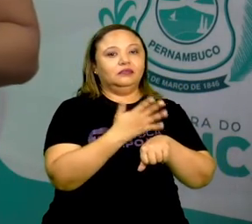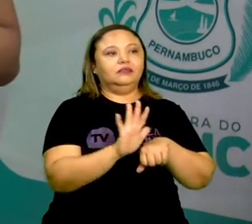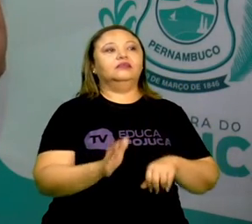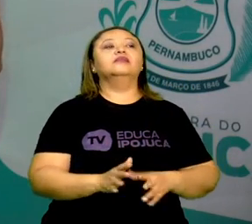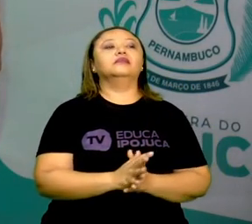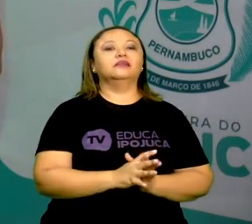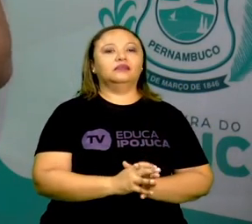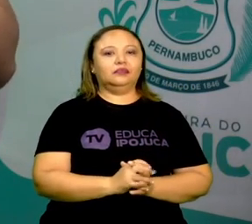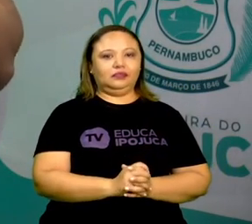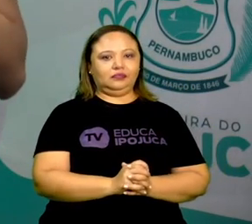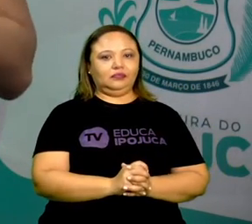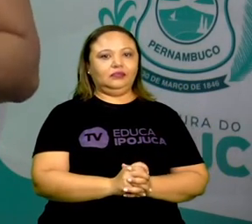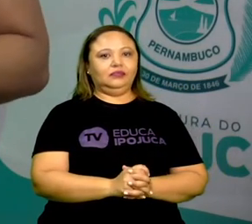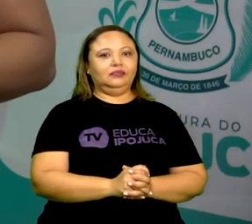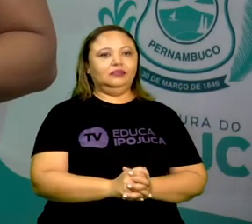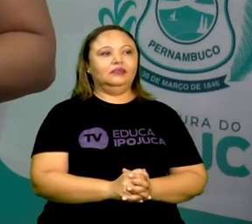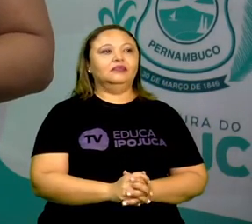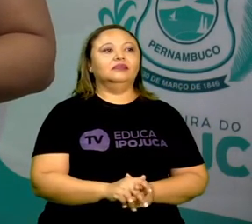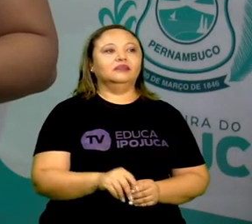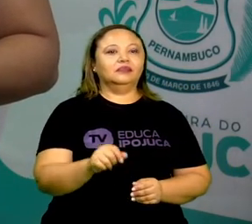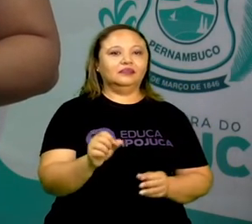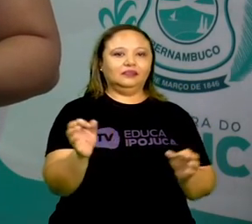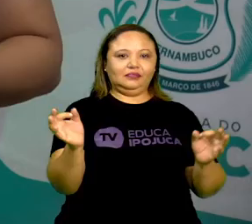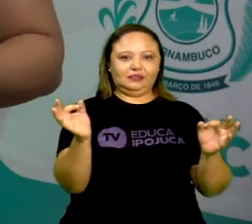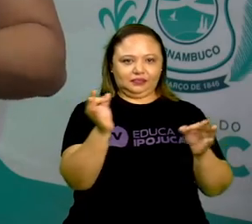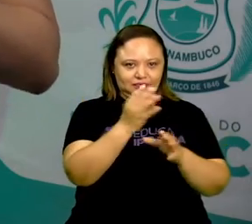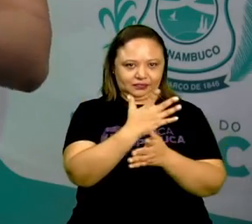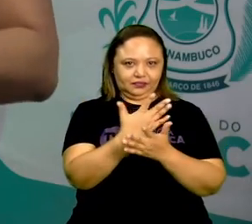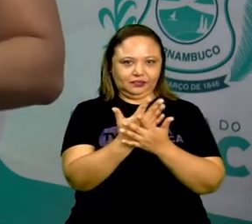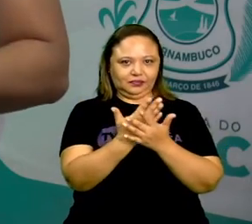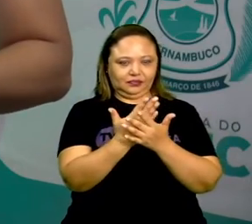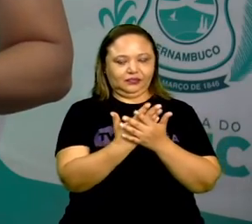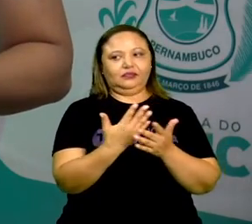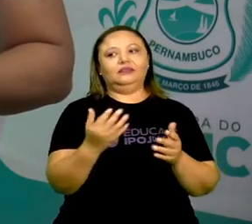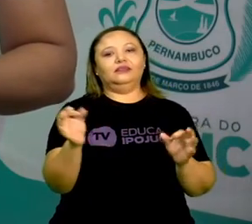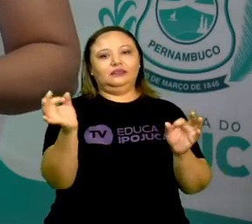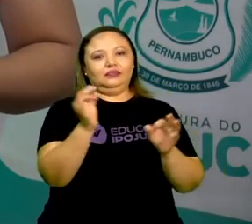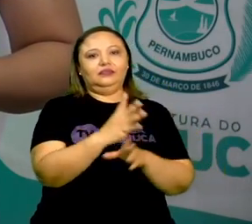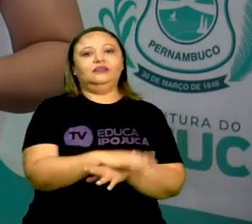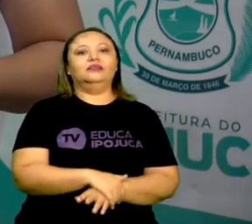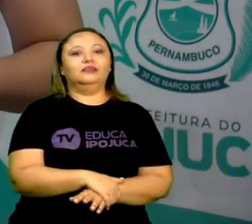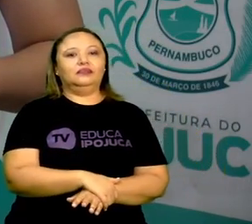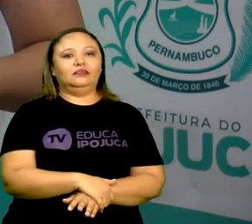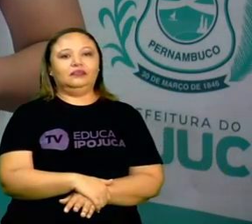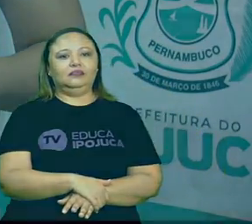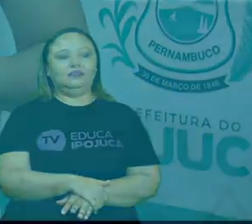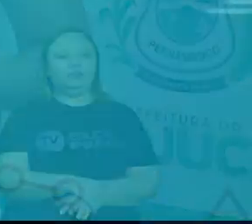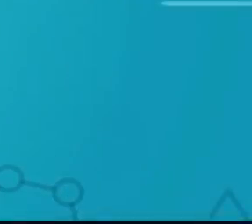de aprender. Muito obrigado pela sua presença. E até a próxima aula.